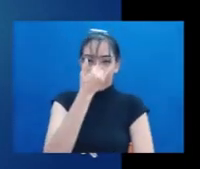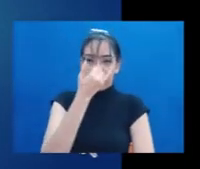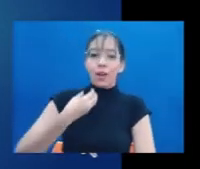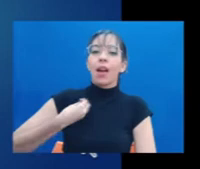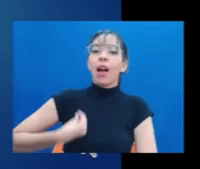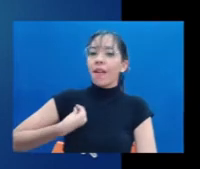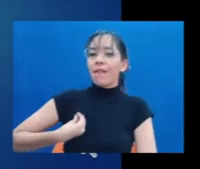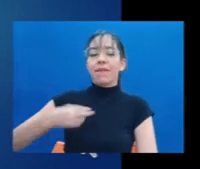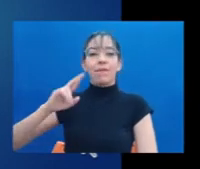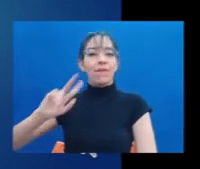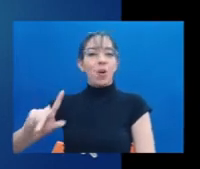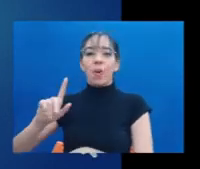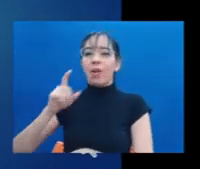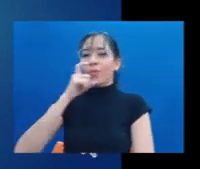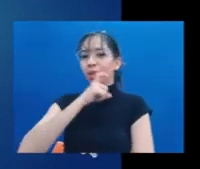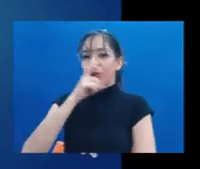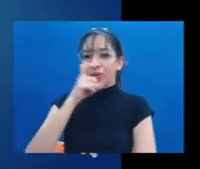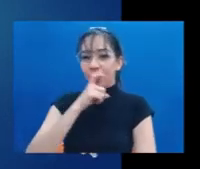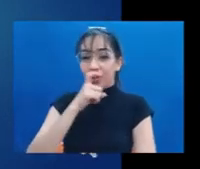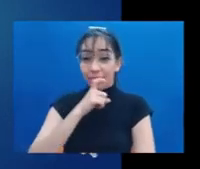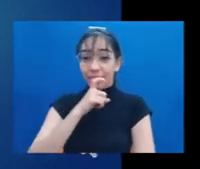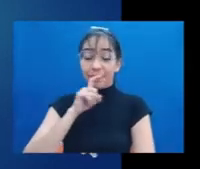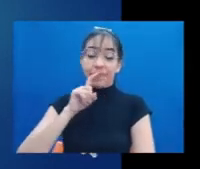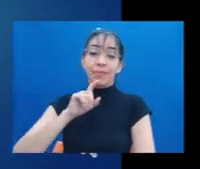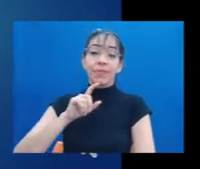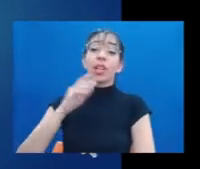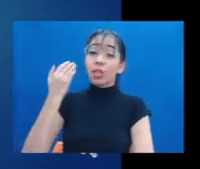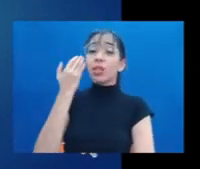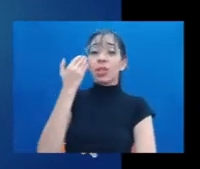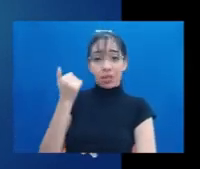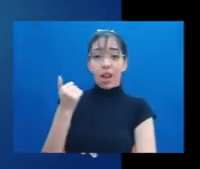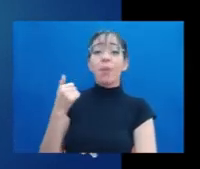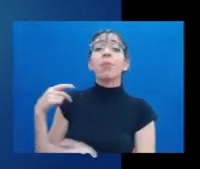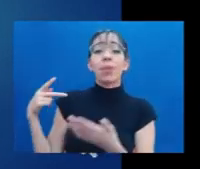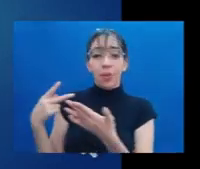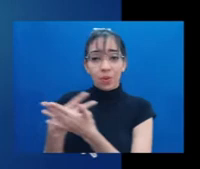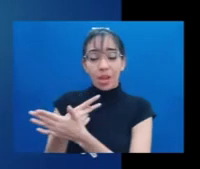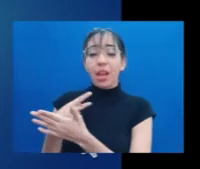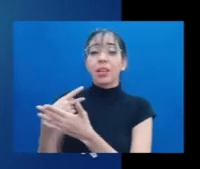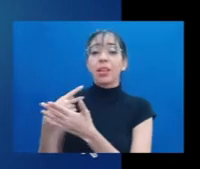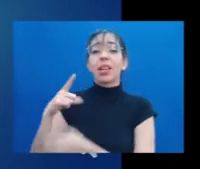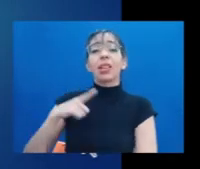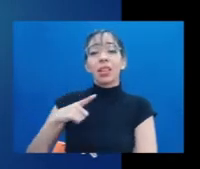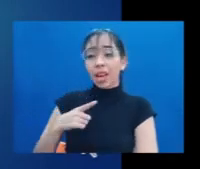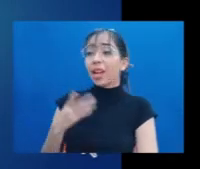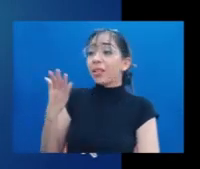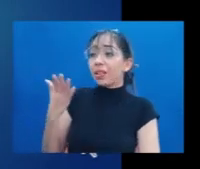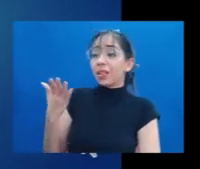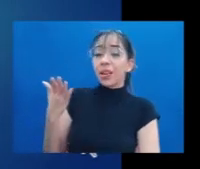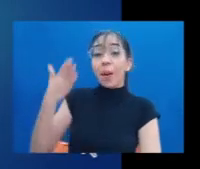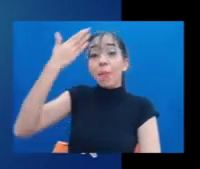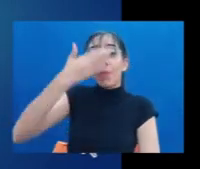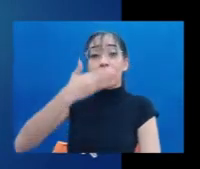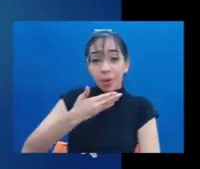eles estão acontecendo, isso não é, né, algo etéreo, algo que realmente, né, a gente não sabe. Não, eles estão